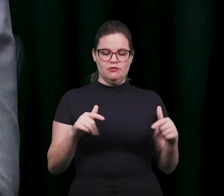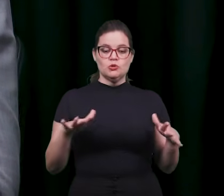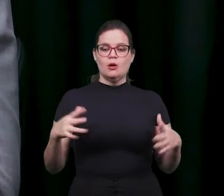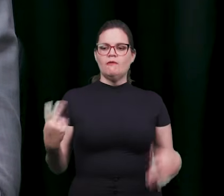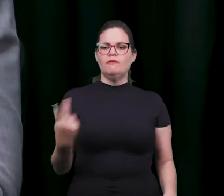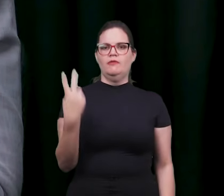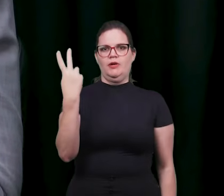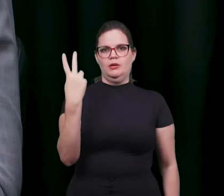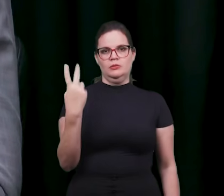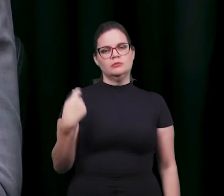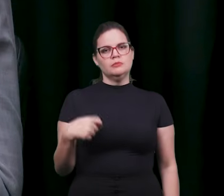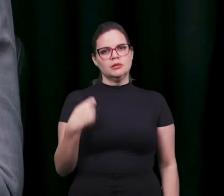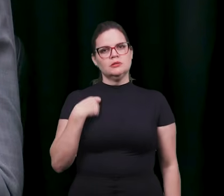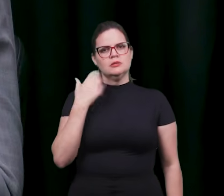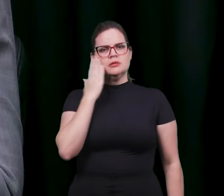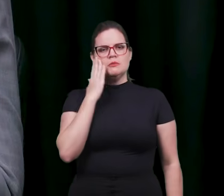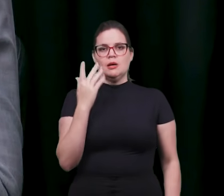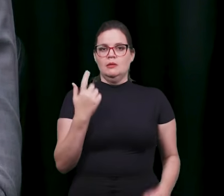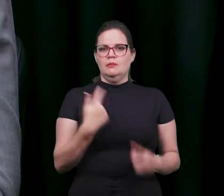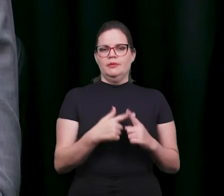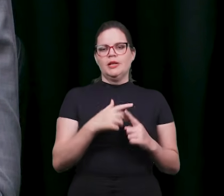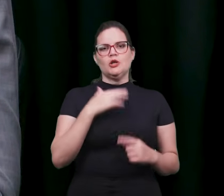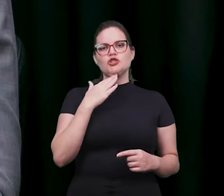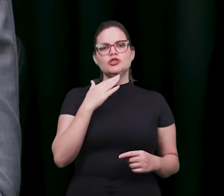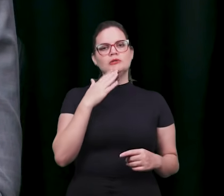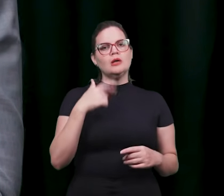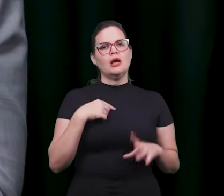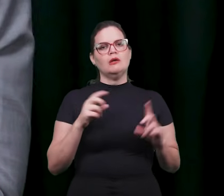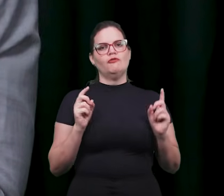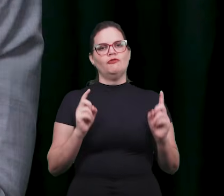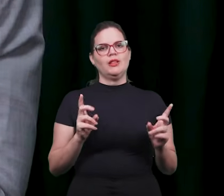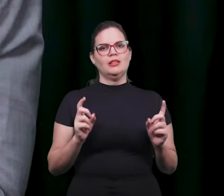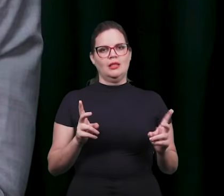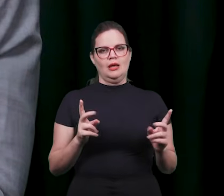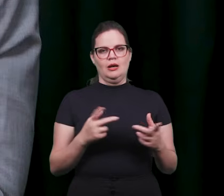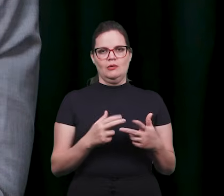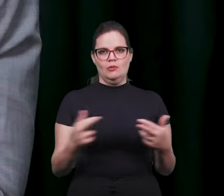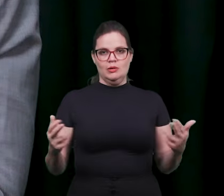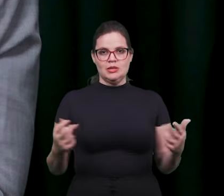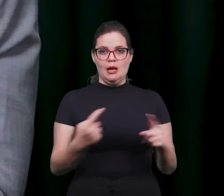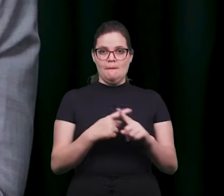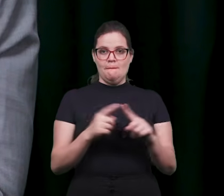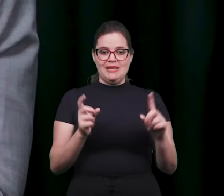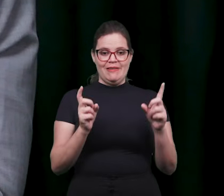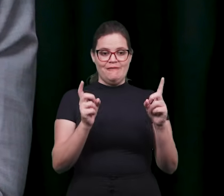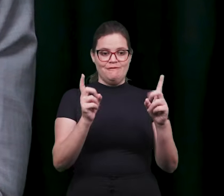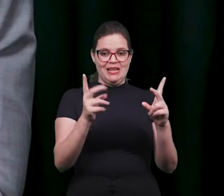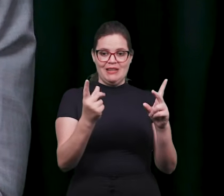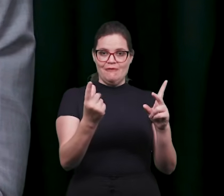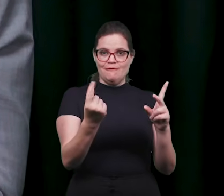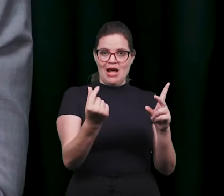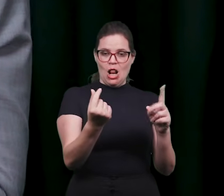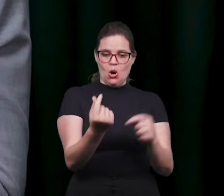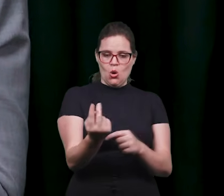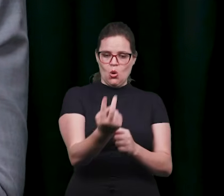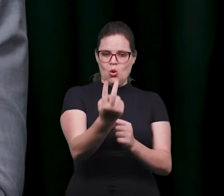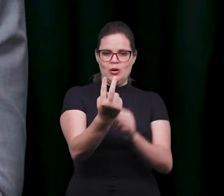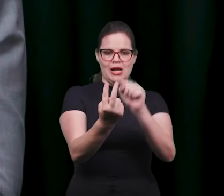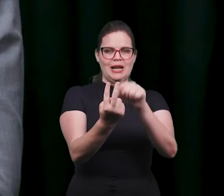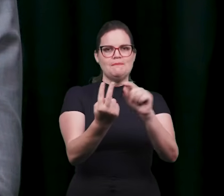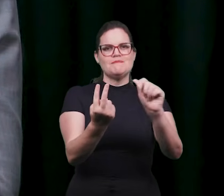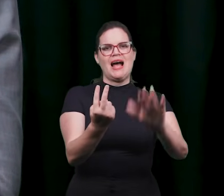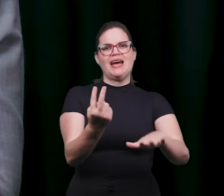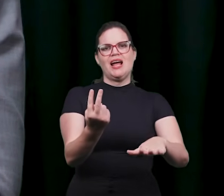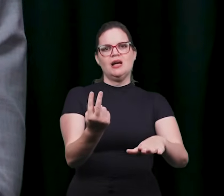Então, não adianta você vender um produto e ali não está mensurado exatamente o que